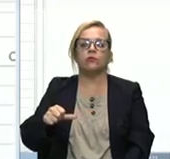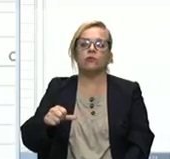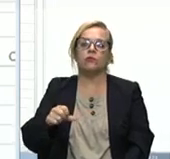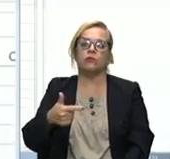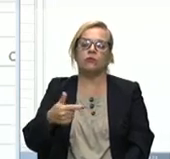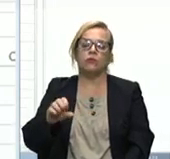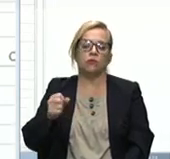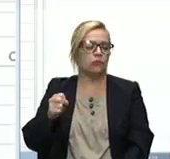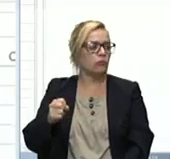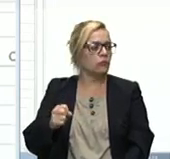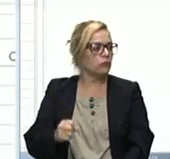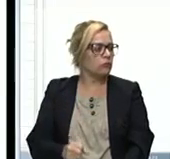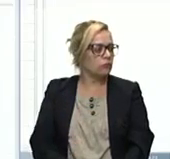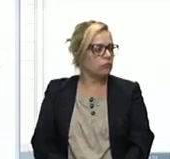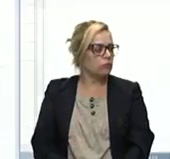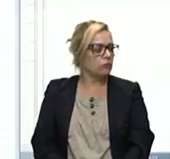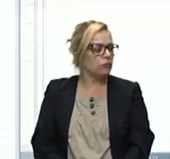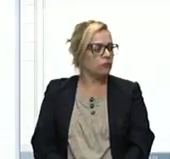0,928.